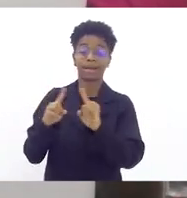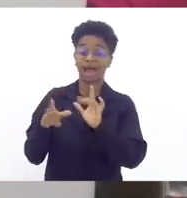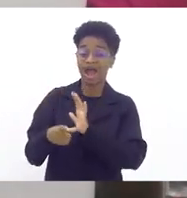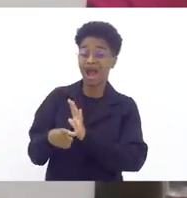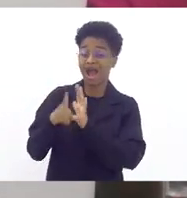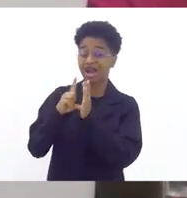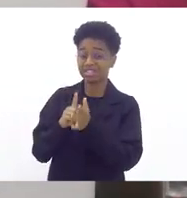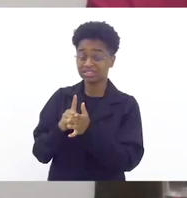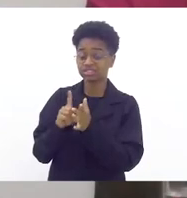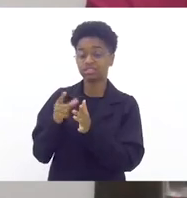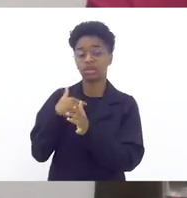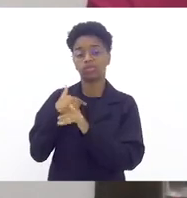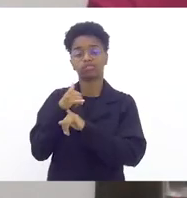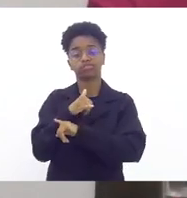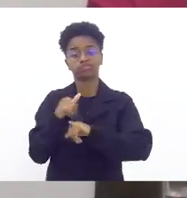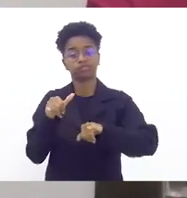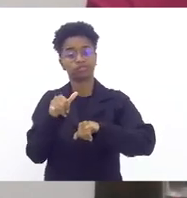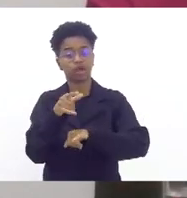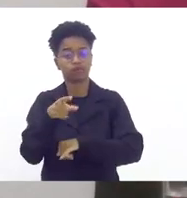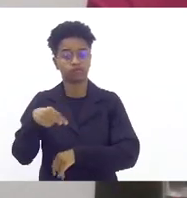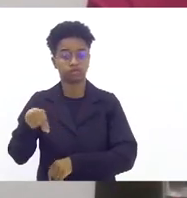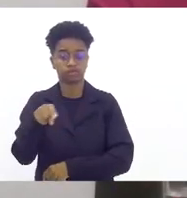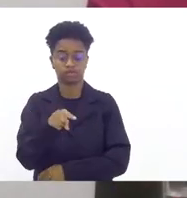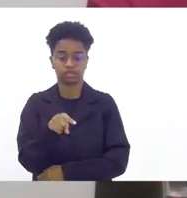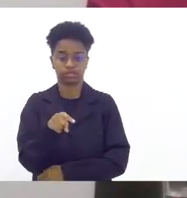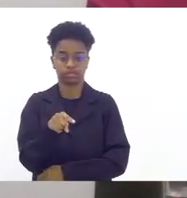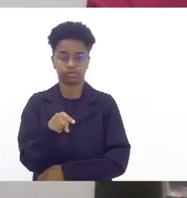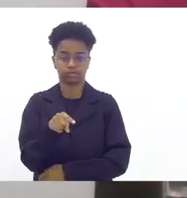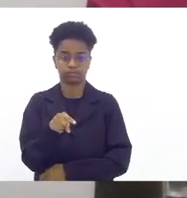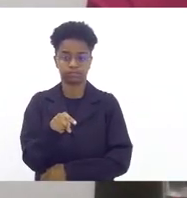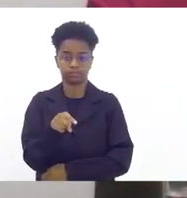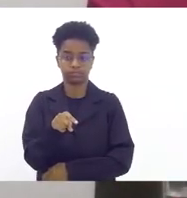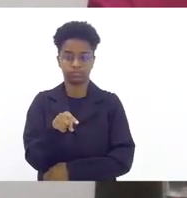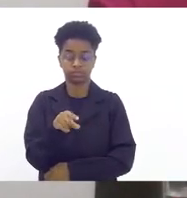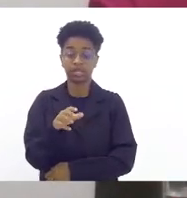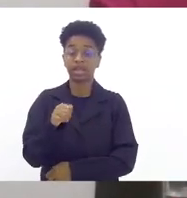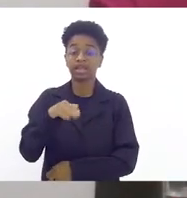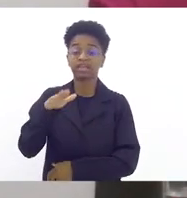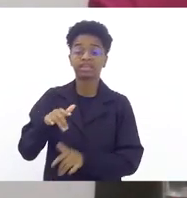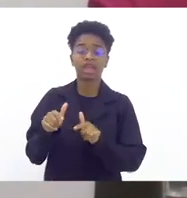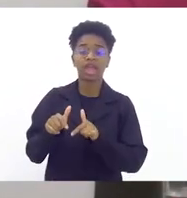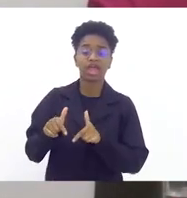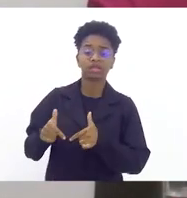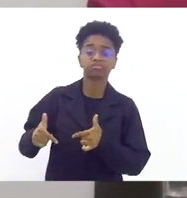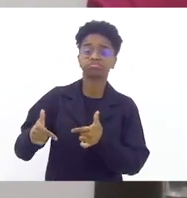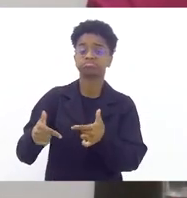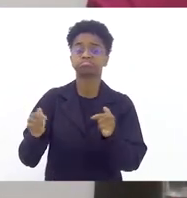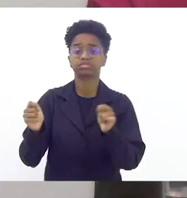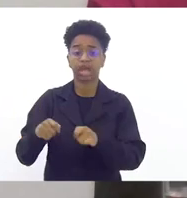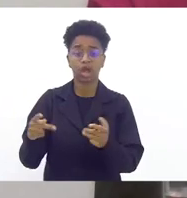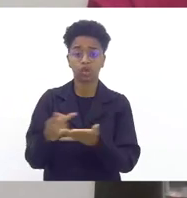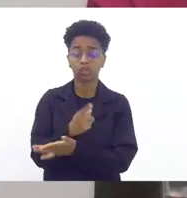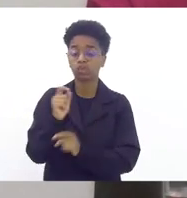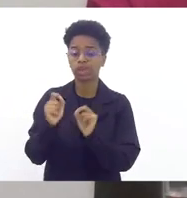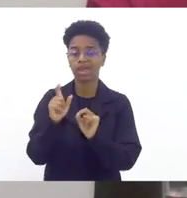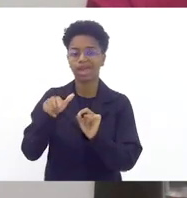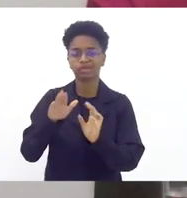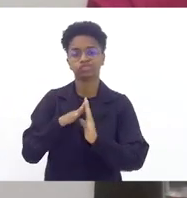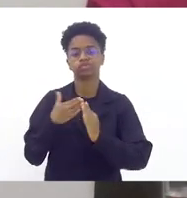sobre os avanços, eu quero dizer para vocês que quem faz isso acontecer é a escola.